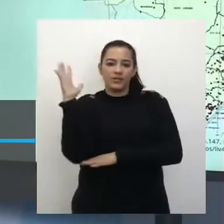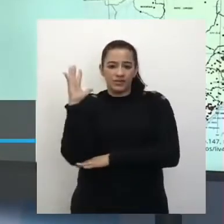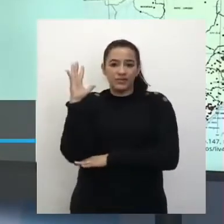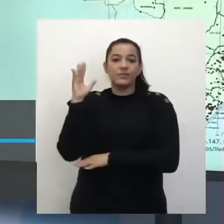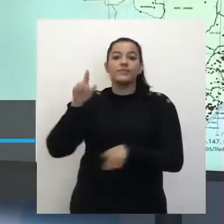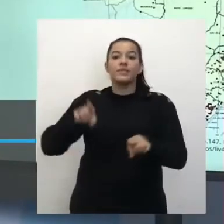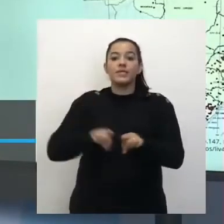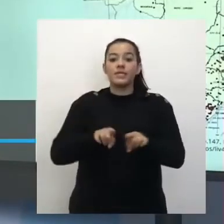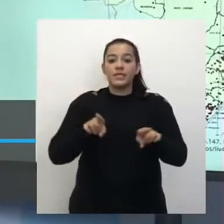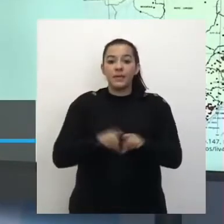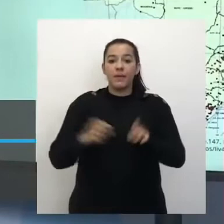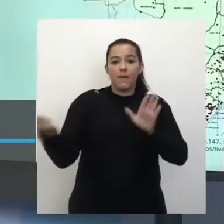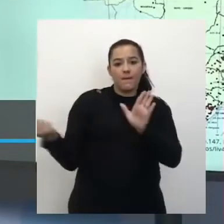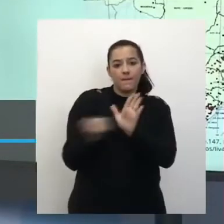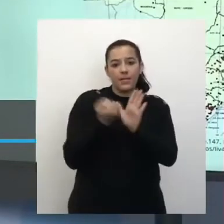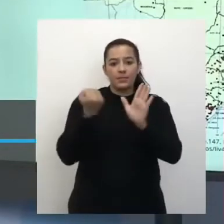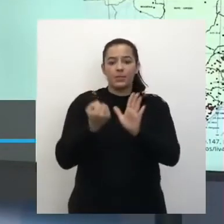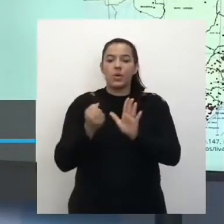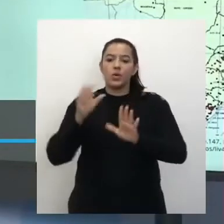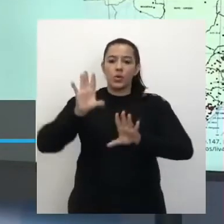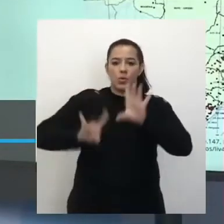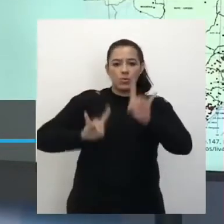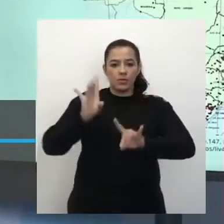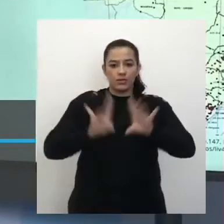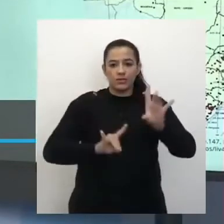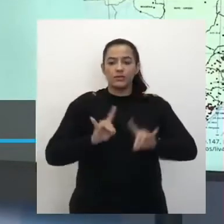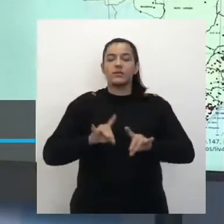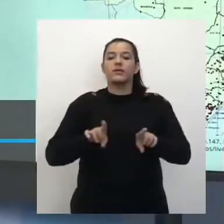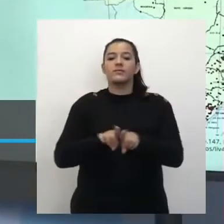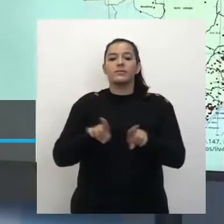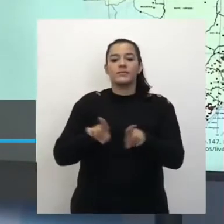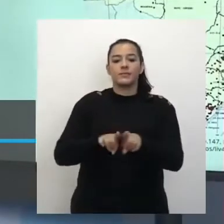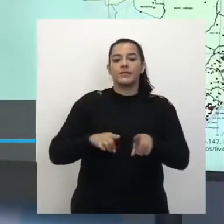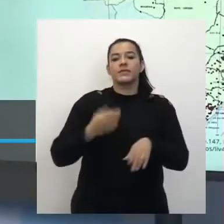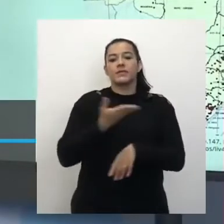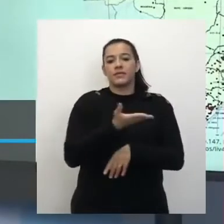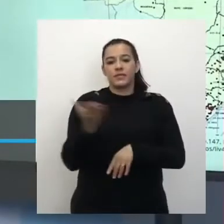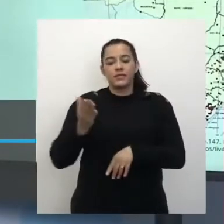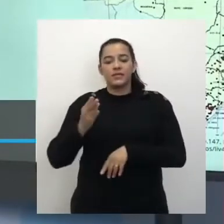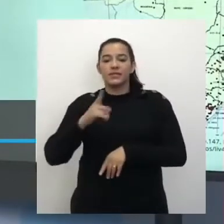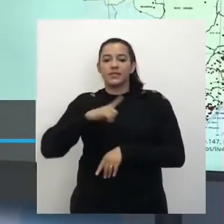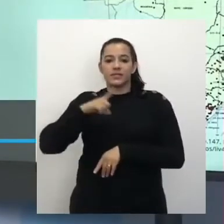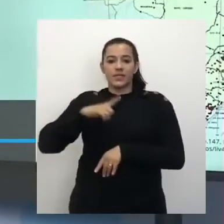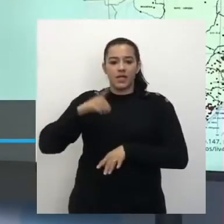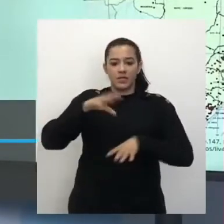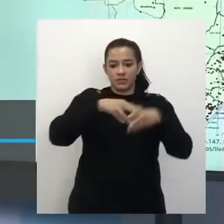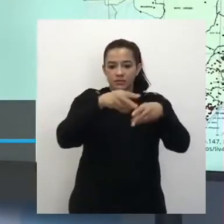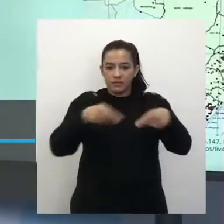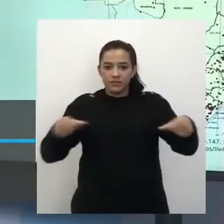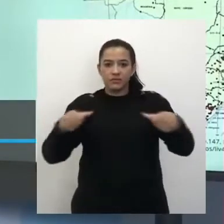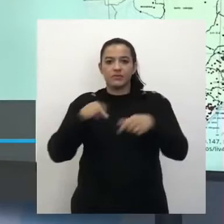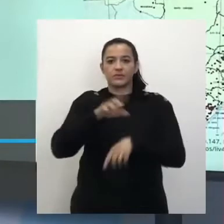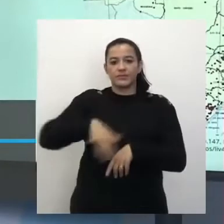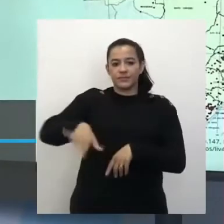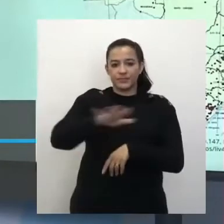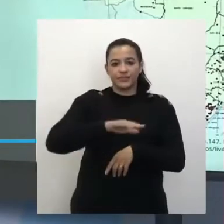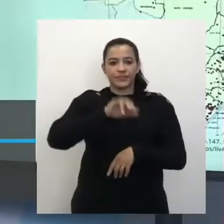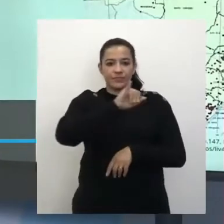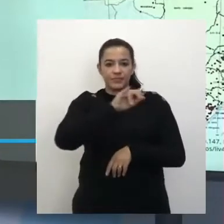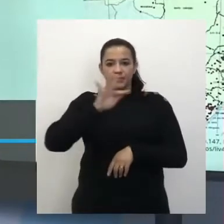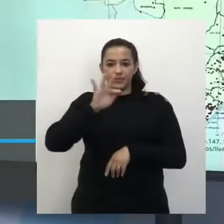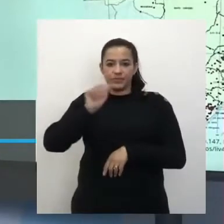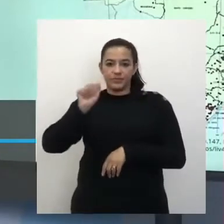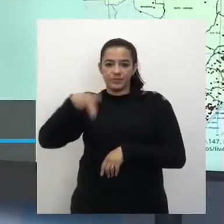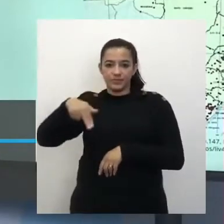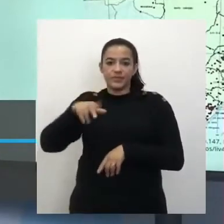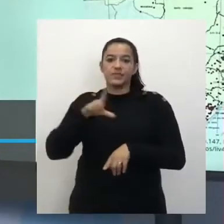é um patrimônio imaterial, por sinal, como foi falado, o primeiro patrimônio imaterial, né, concedido aí pelo IPHAN, né? E aí,